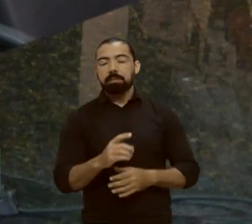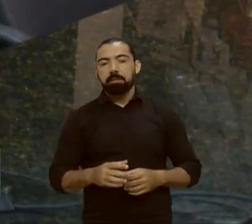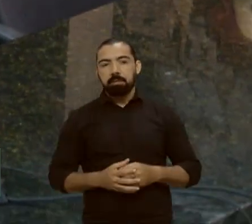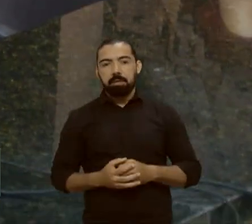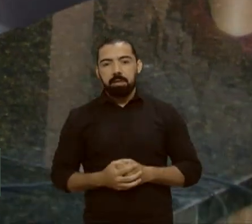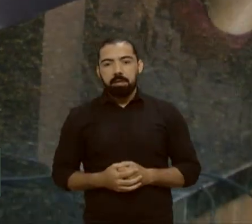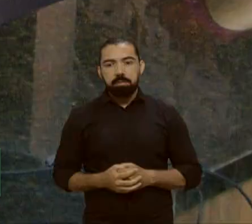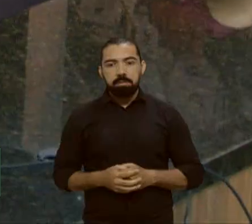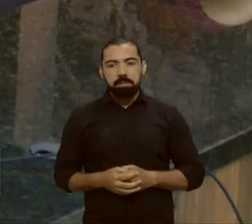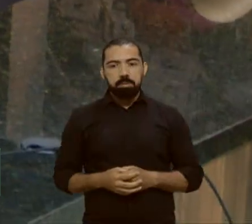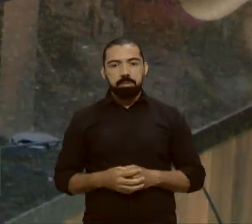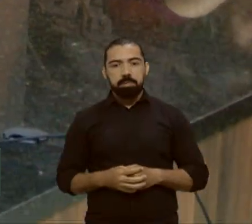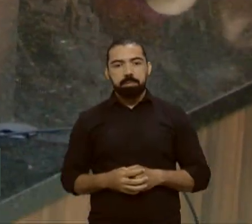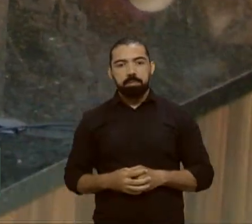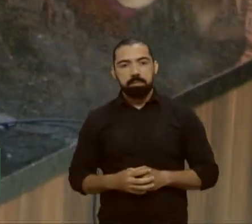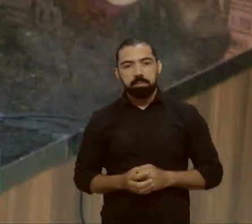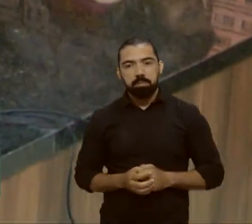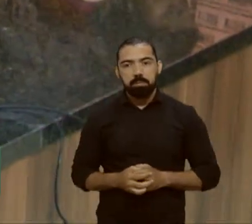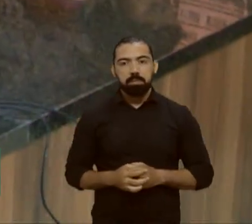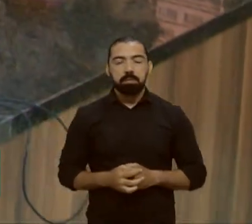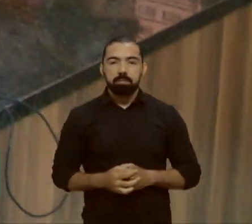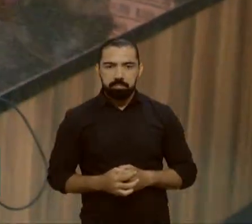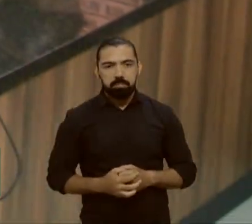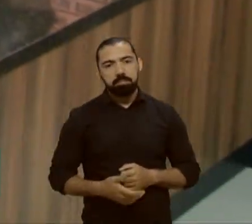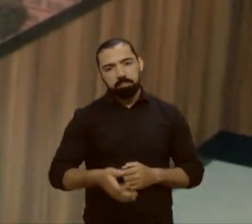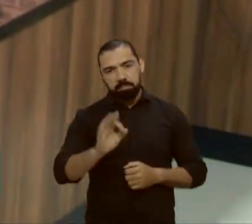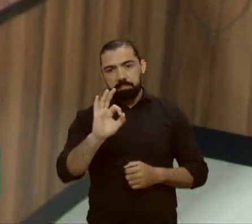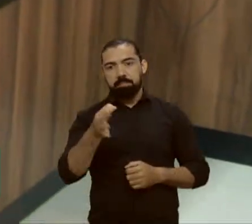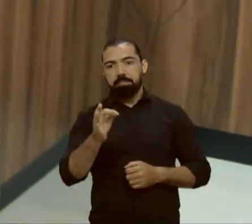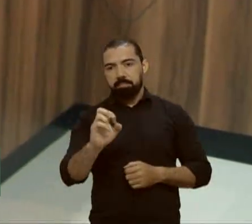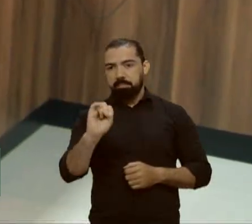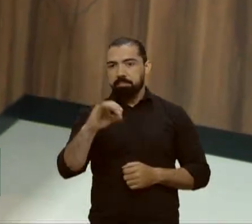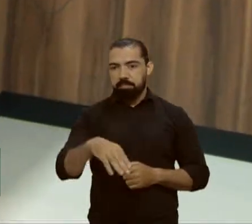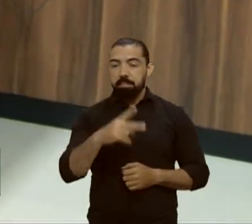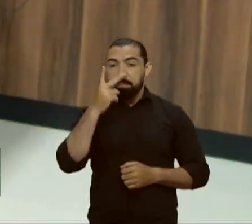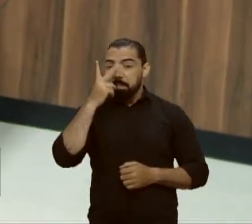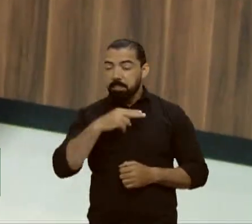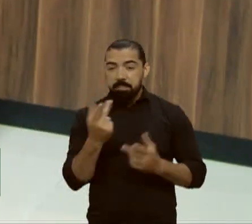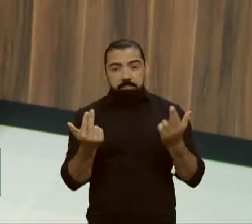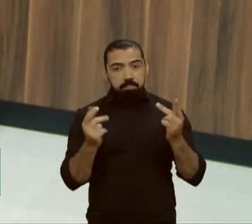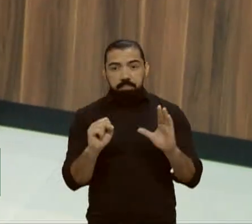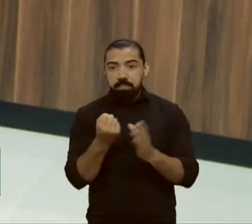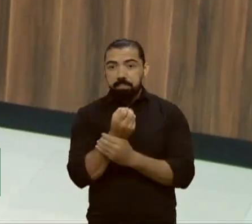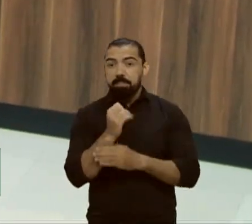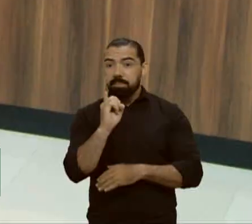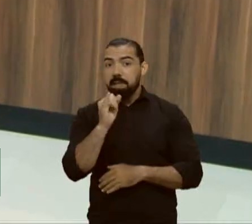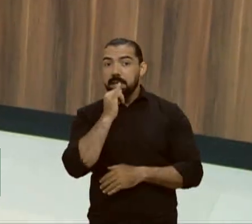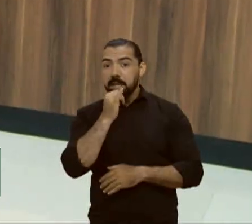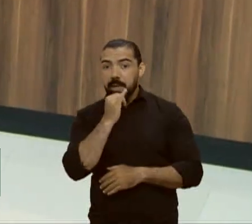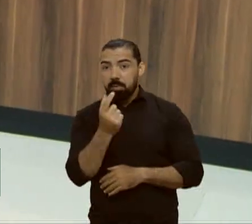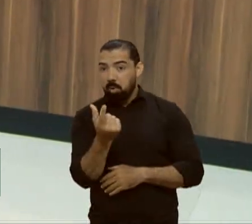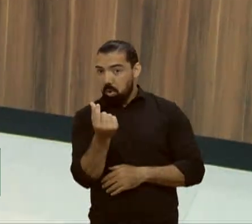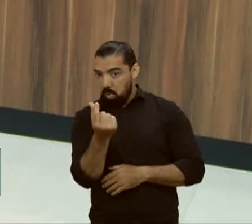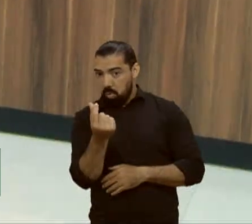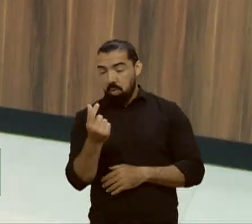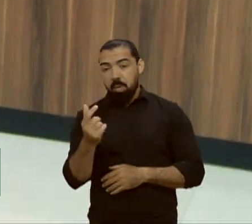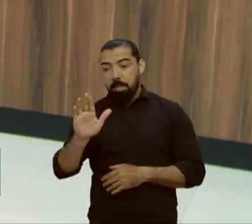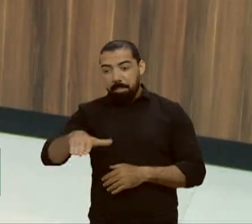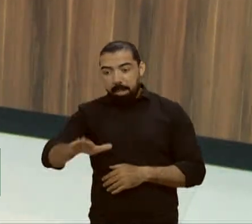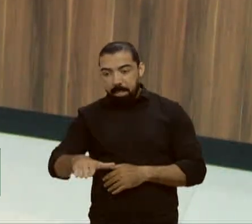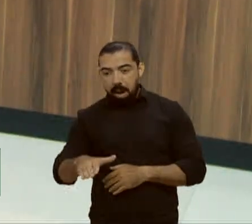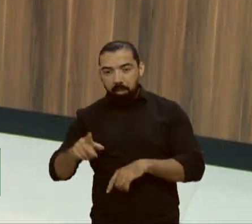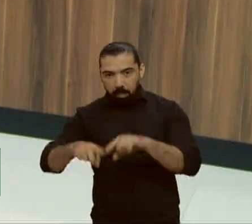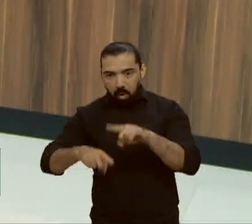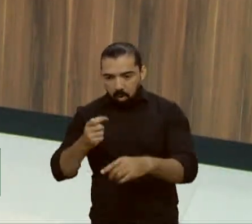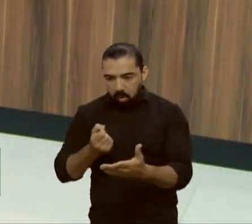abre espaço para não pode, fica à vontade. Tem sim, viu? As mesmas garantias. Mesmo que o produto esteja em promoção, pela lei você